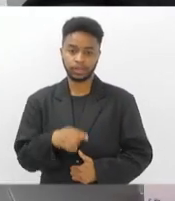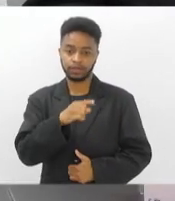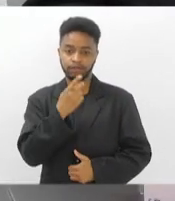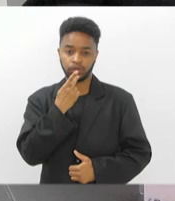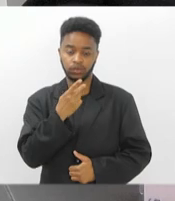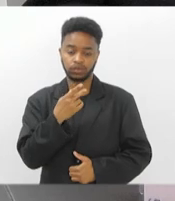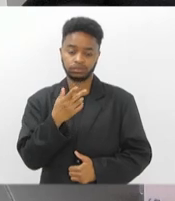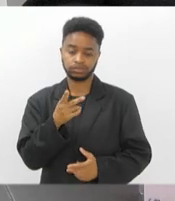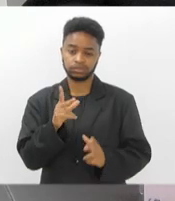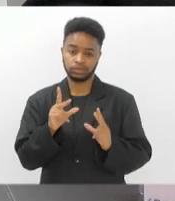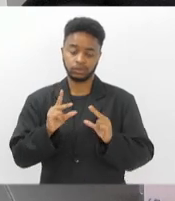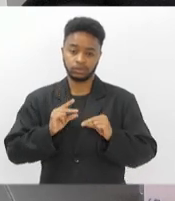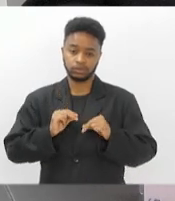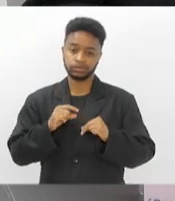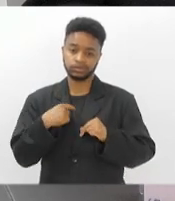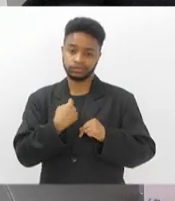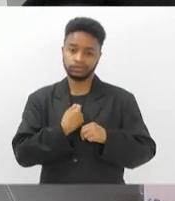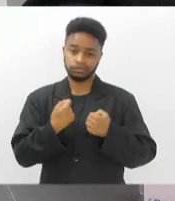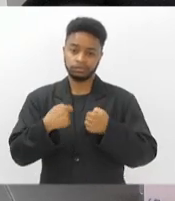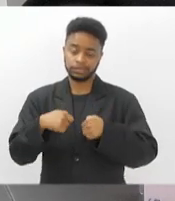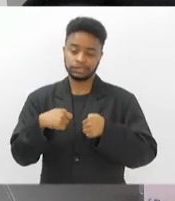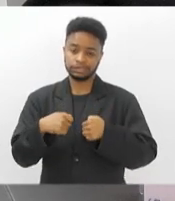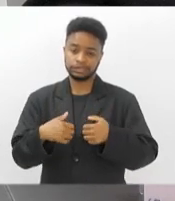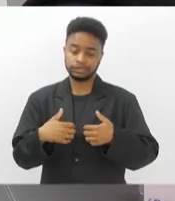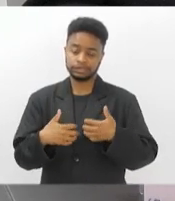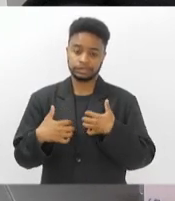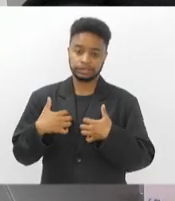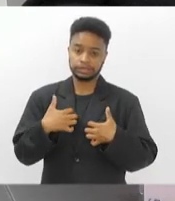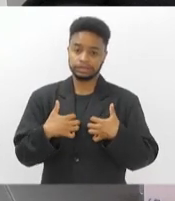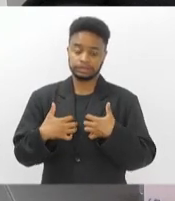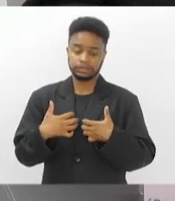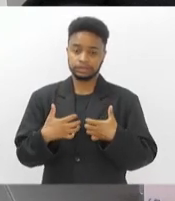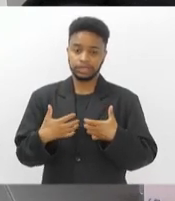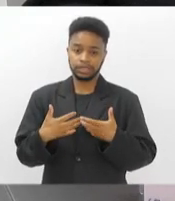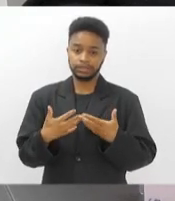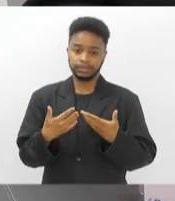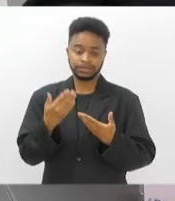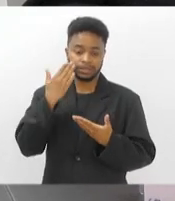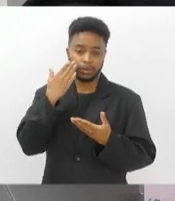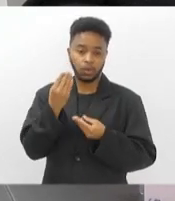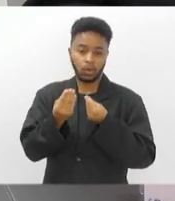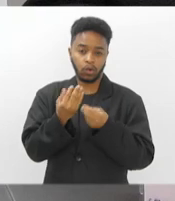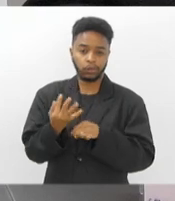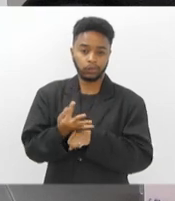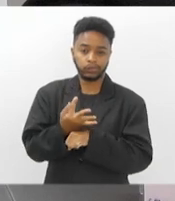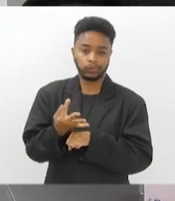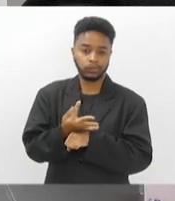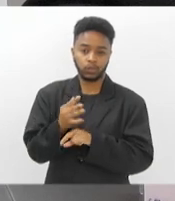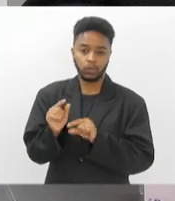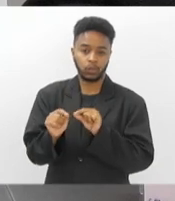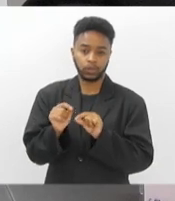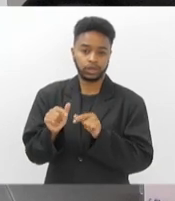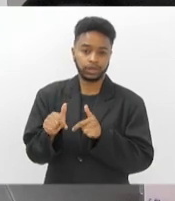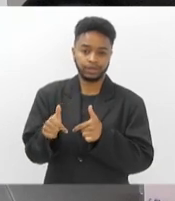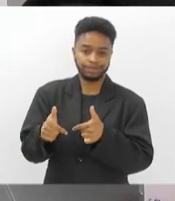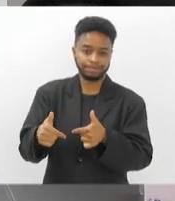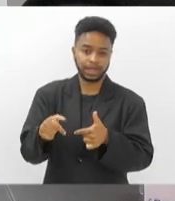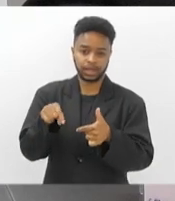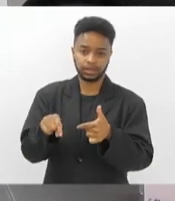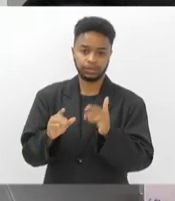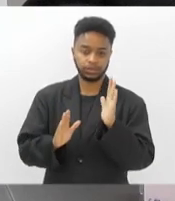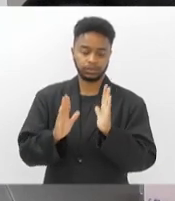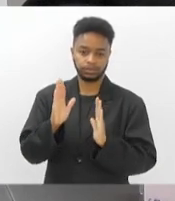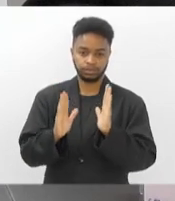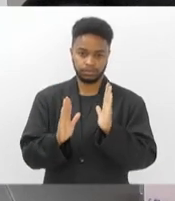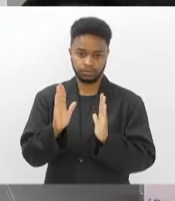assim puxa vida vai a gente vai precisar ter estômago para suportar o que a gente vai ter que passar durante esse